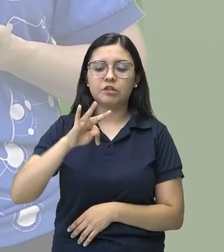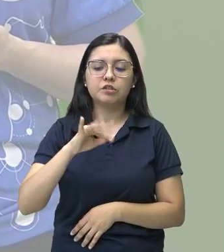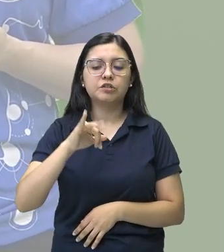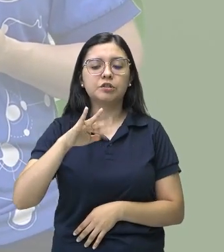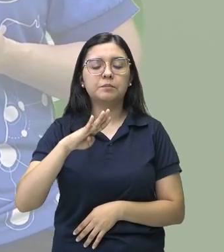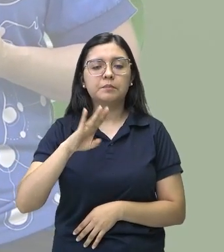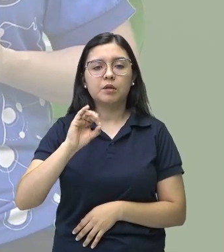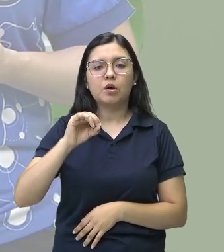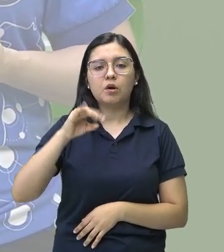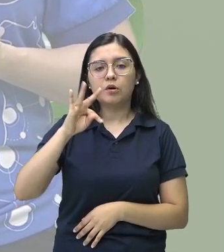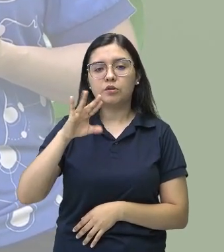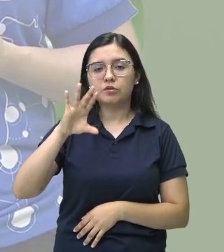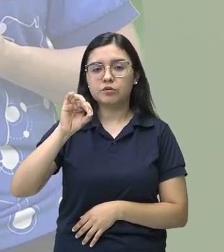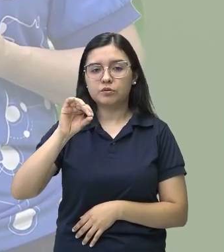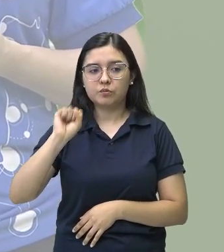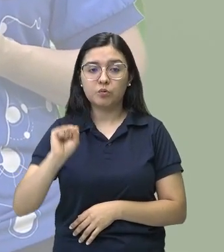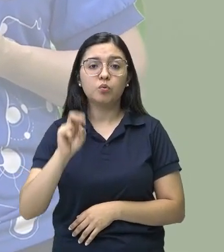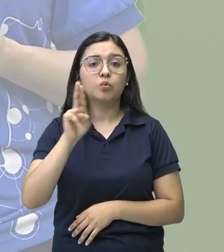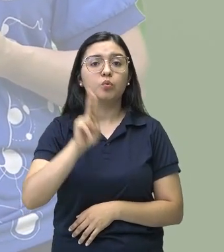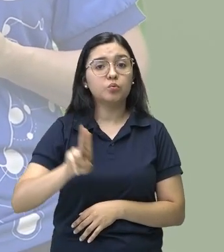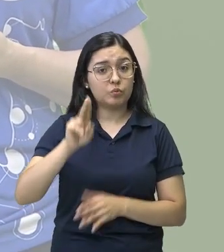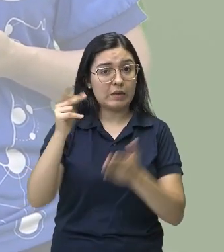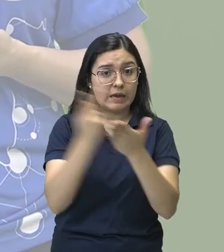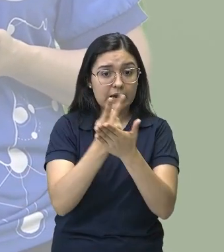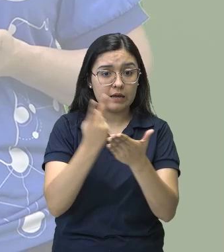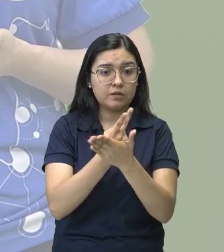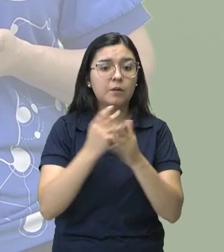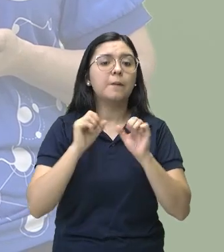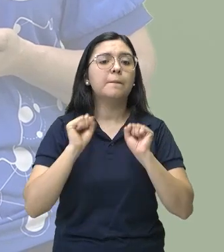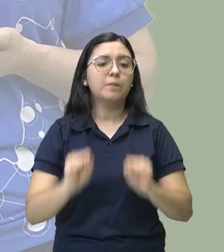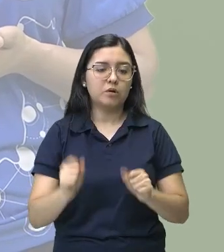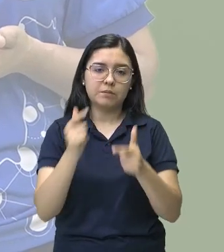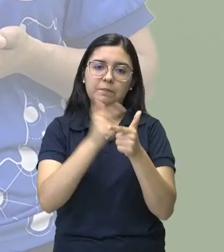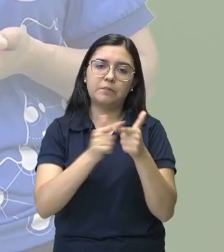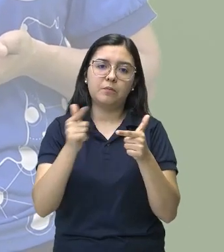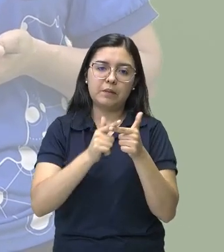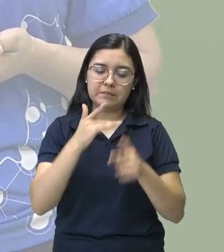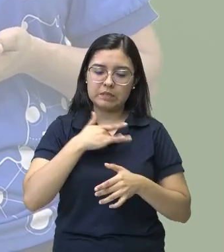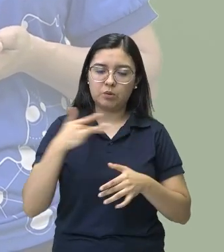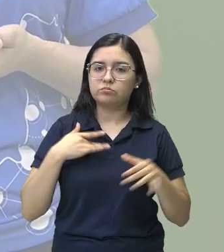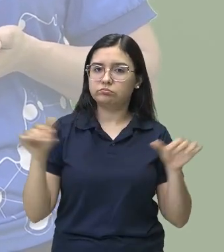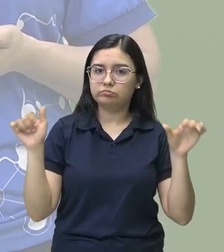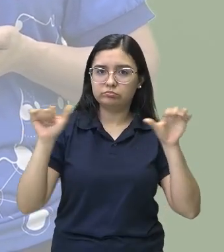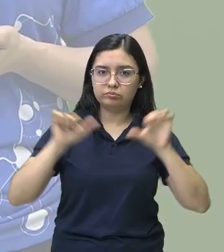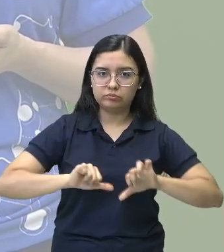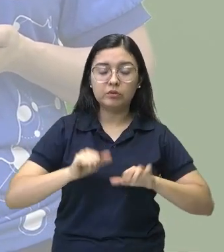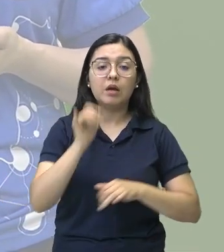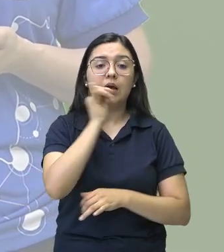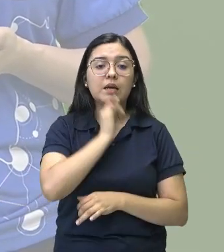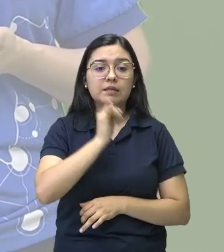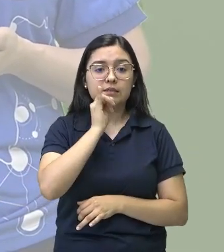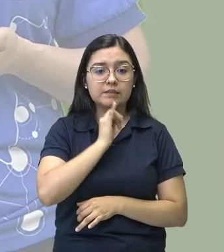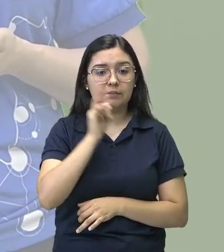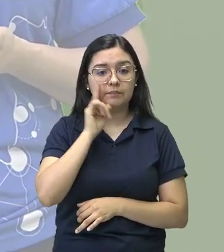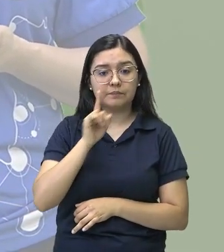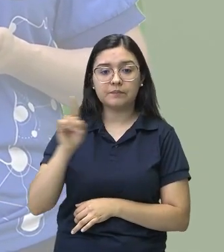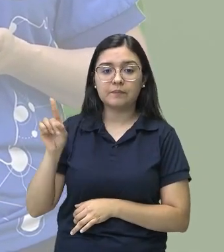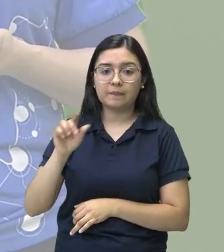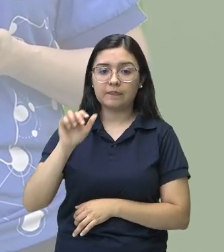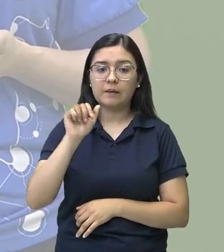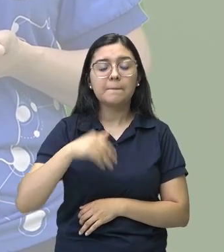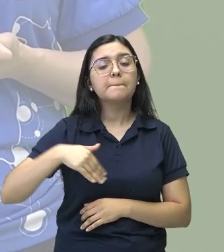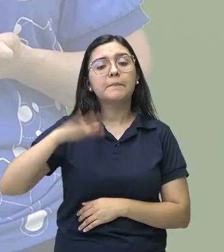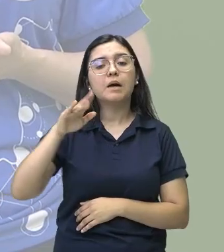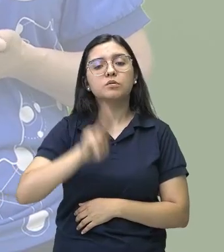né? O uso inadequado deles também podem acarretar em problemas para a saúde. Aí, exemplo dos antibióticos